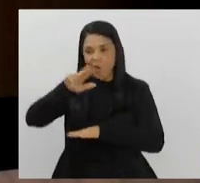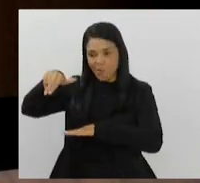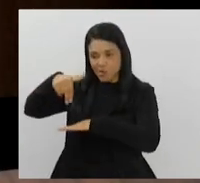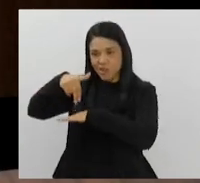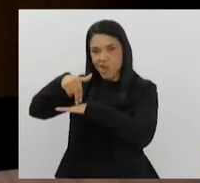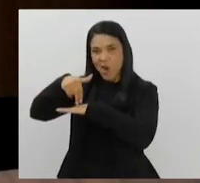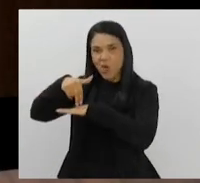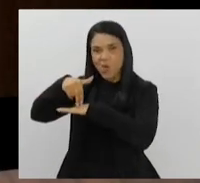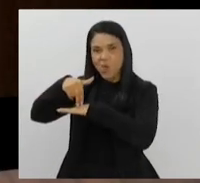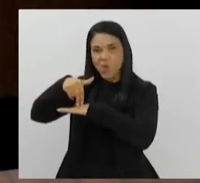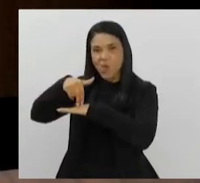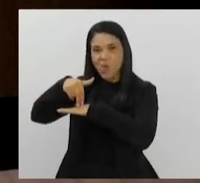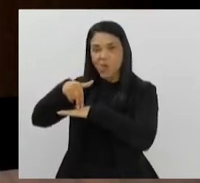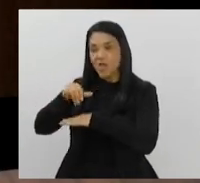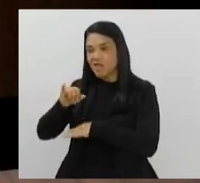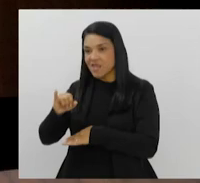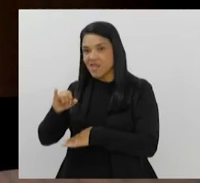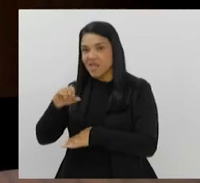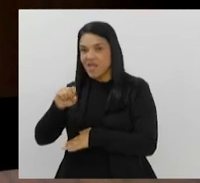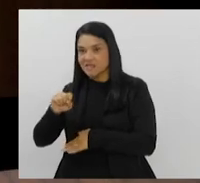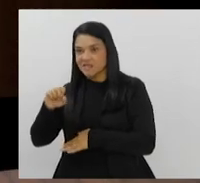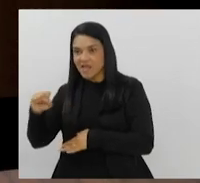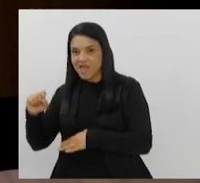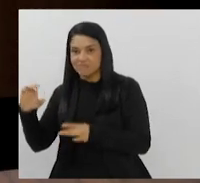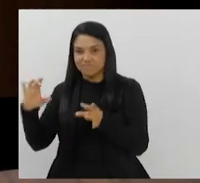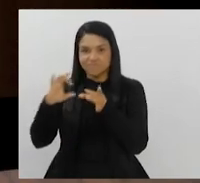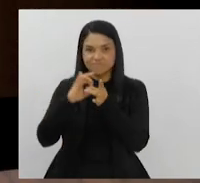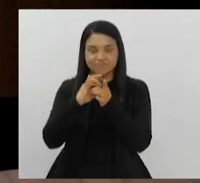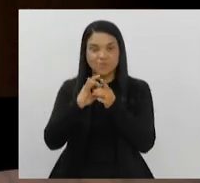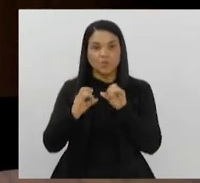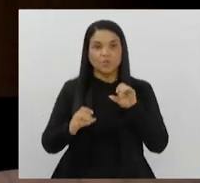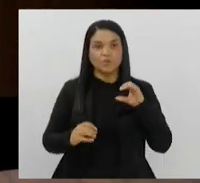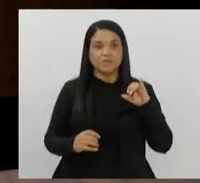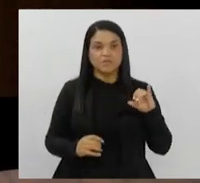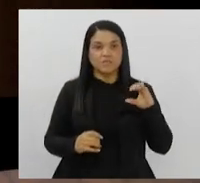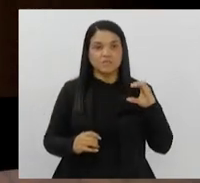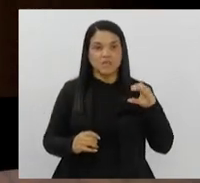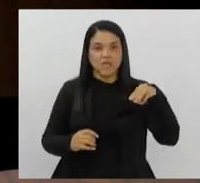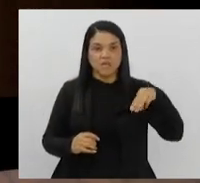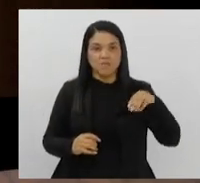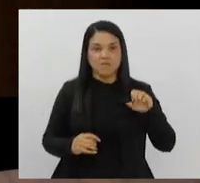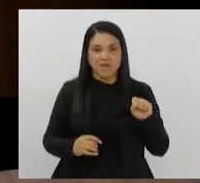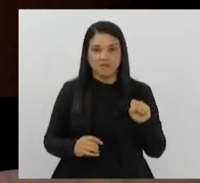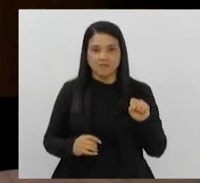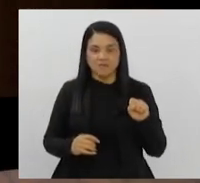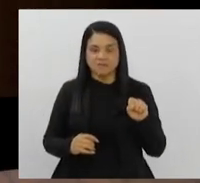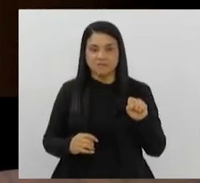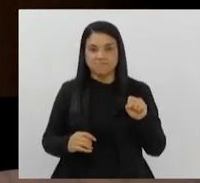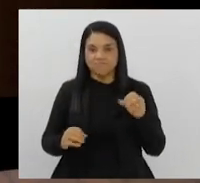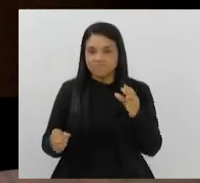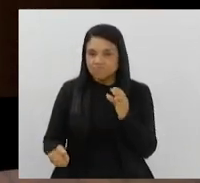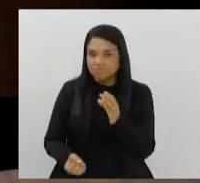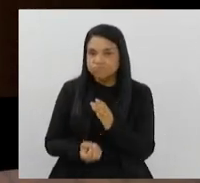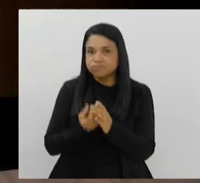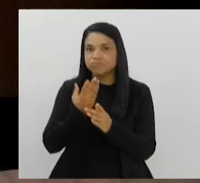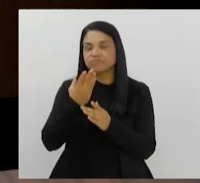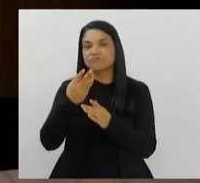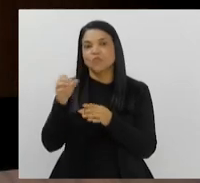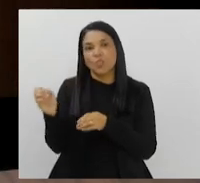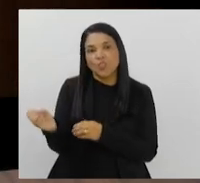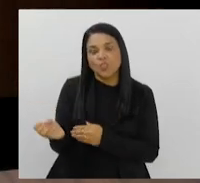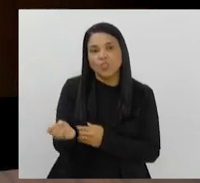já juntou o ISS com o ICMS, né? Criando um